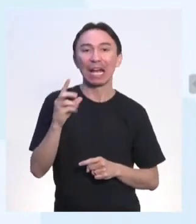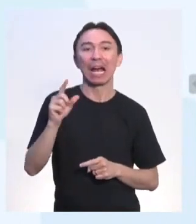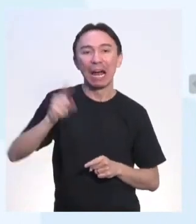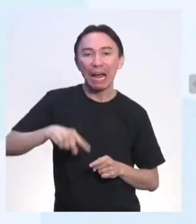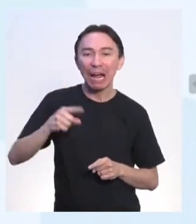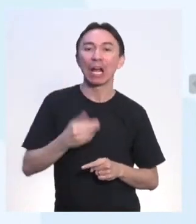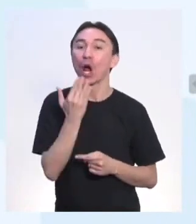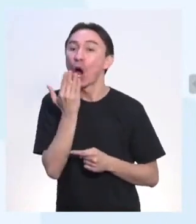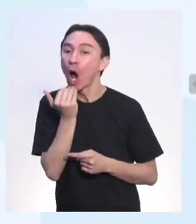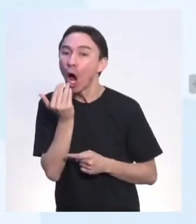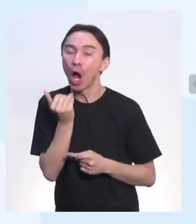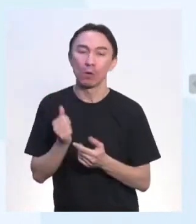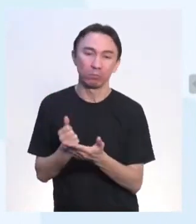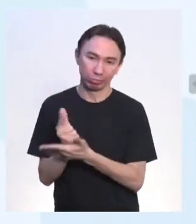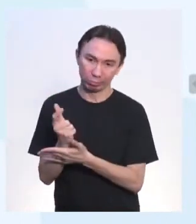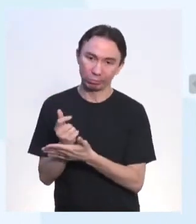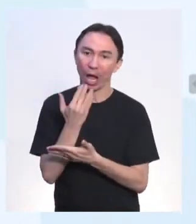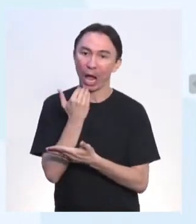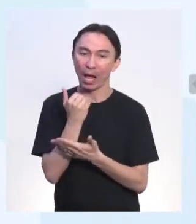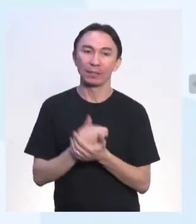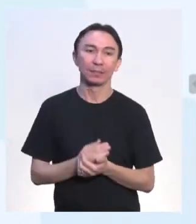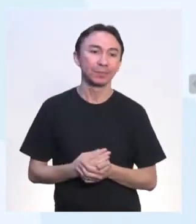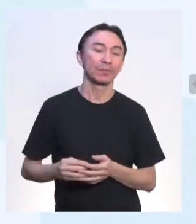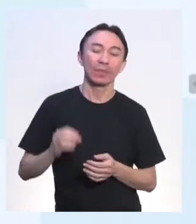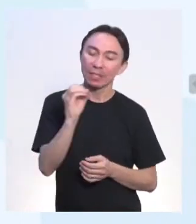0,63 gasta com alimentação.